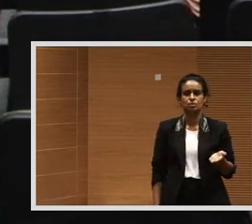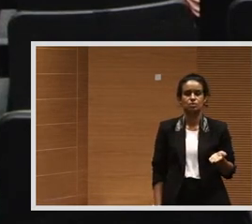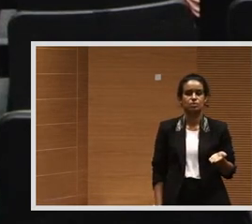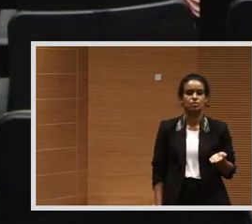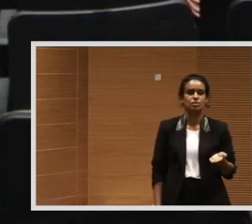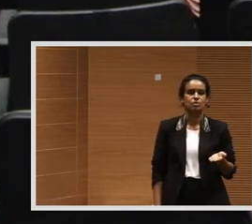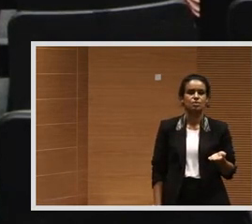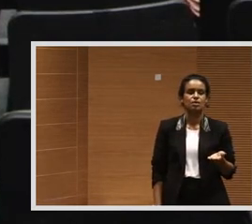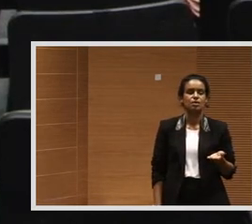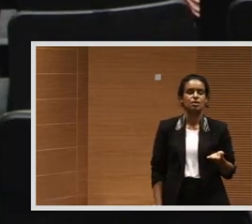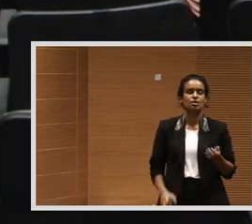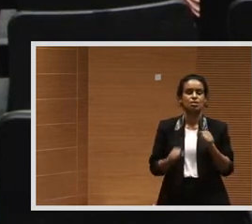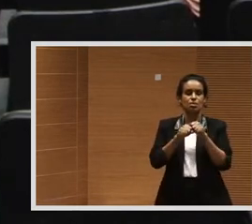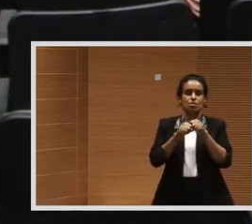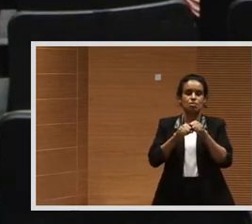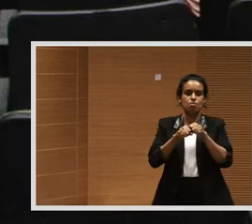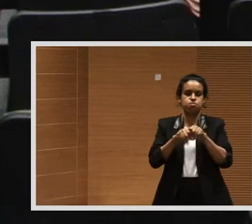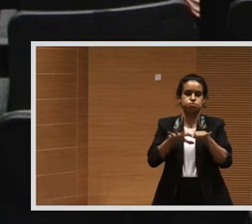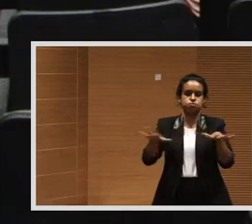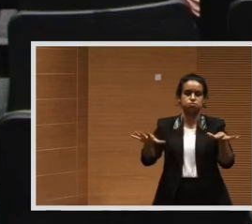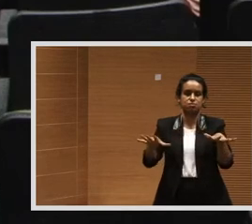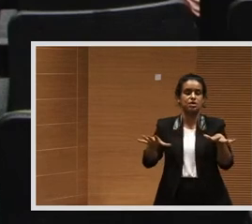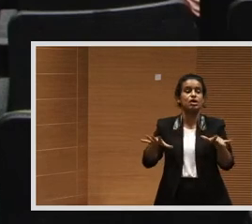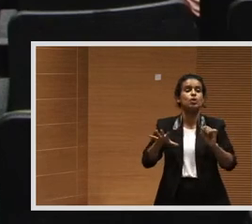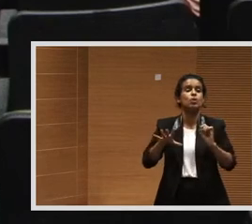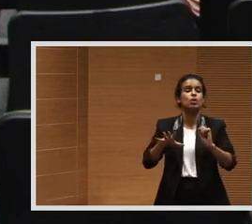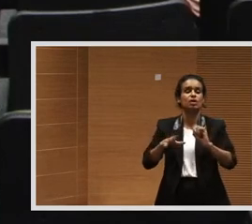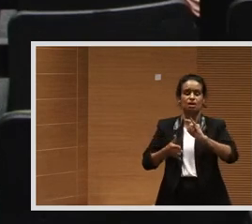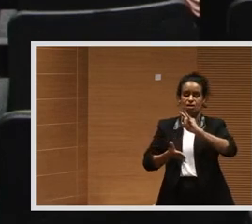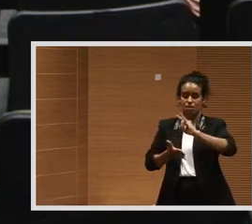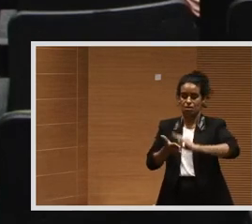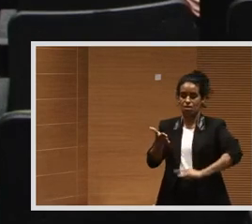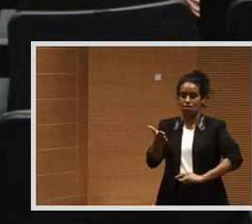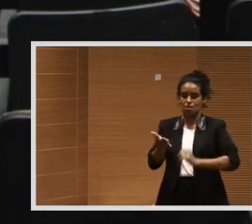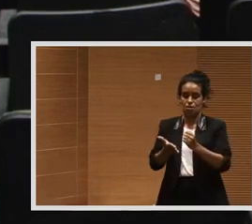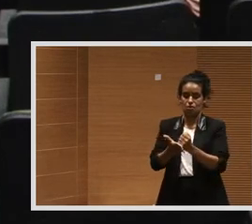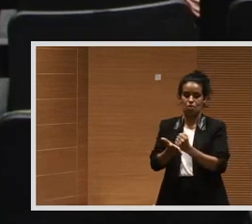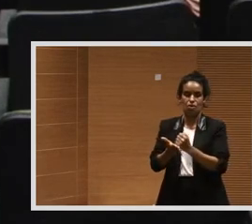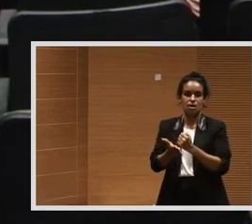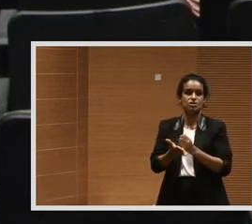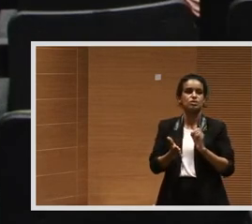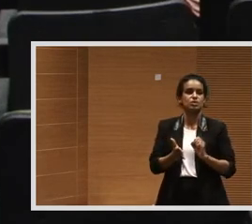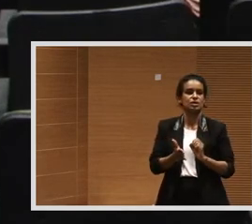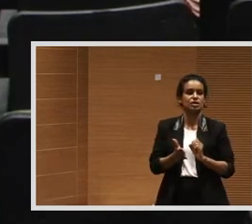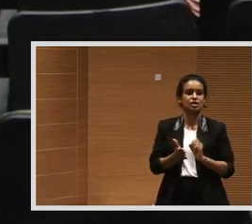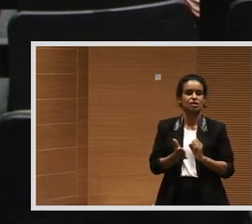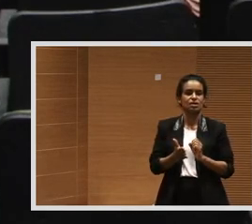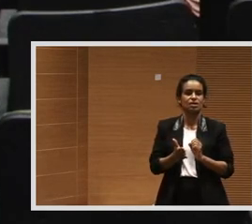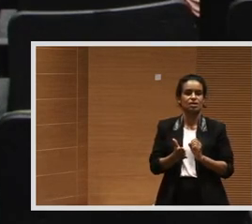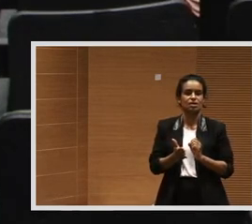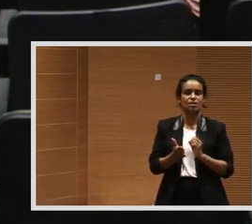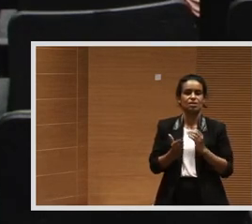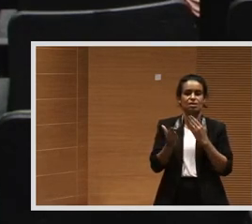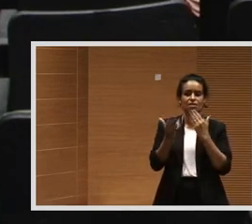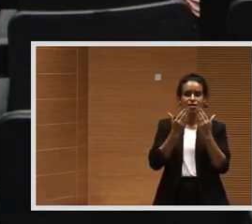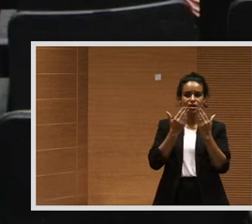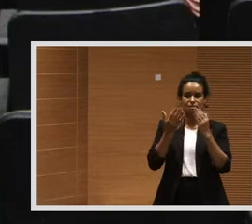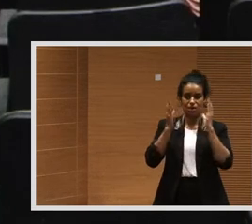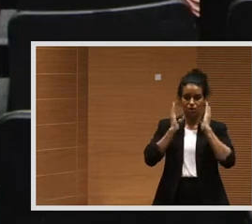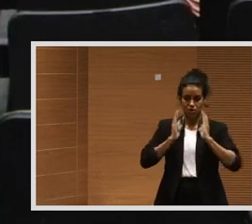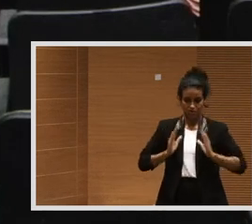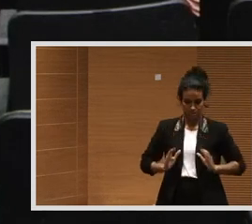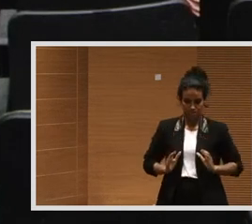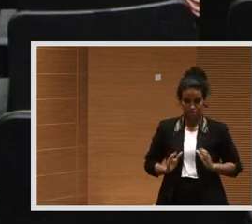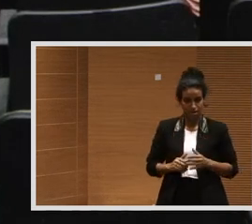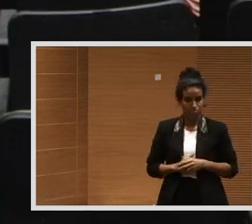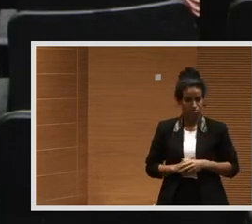a epidemia da prescrição da terapia cognitiva comportamental. Então, as